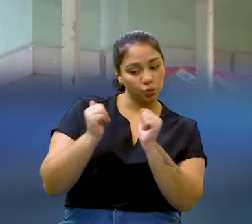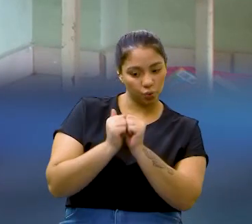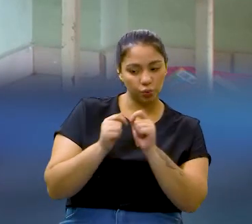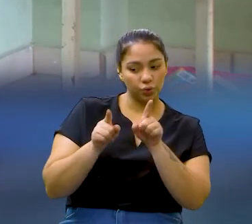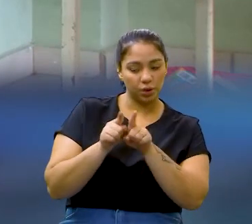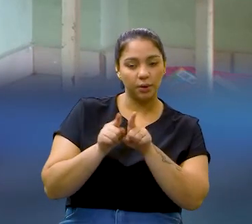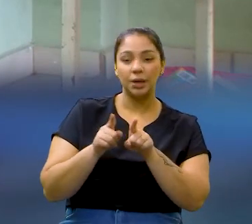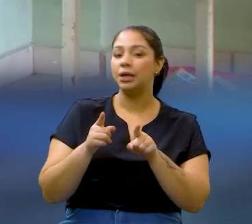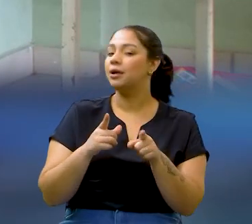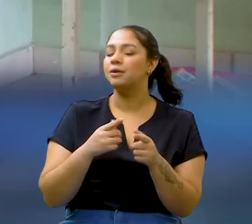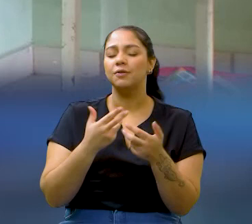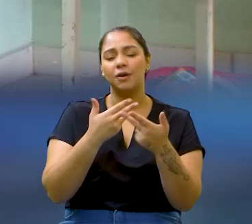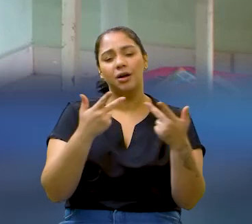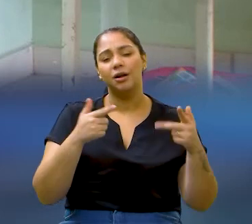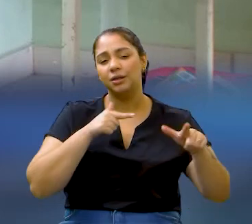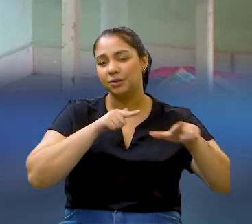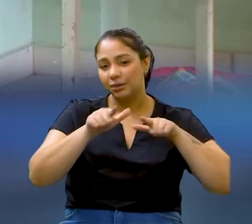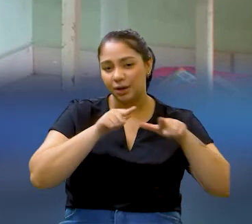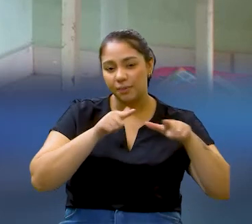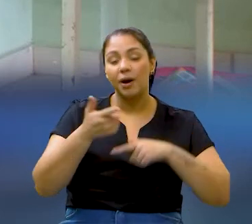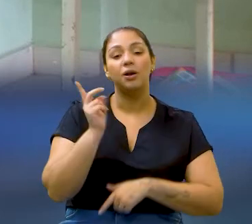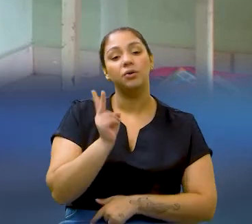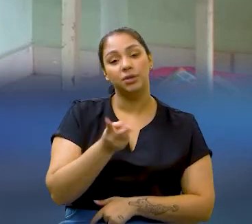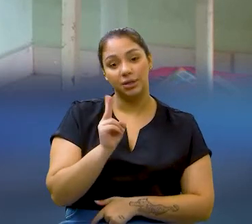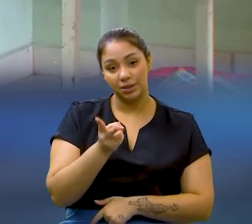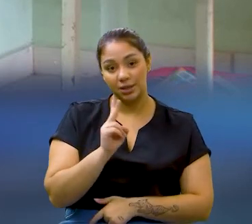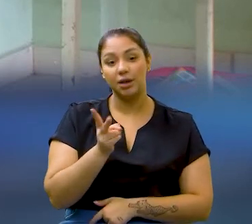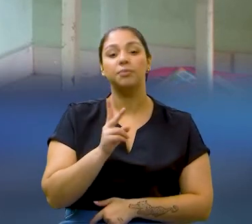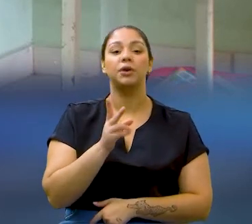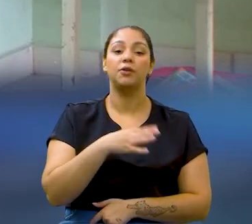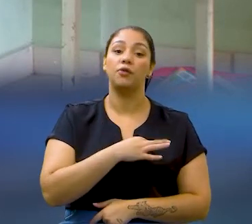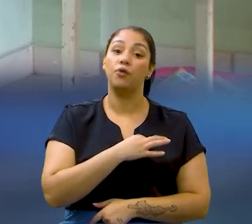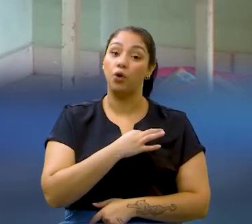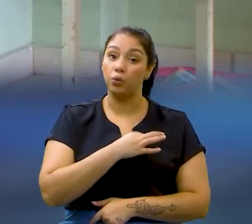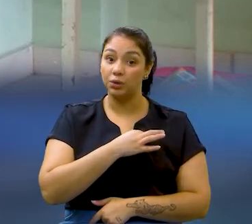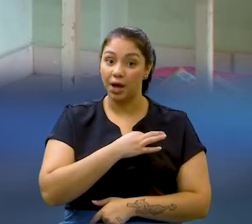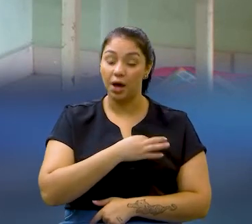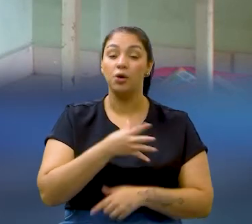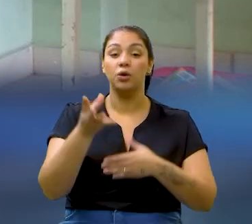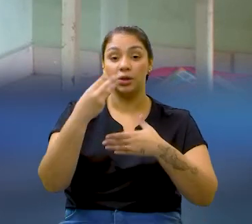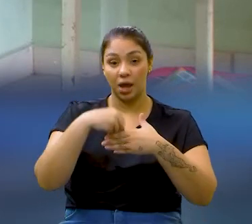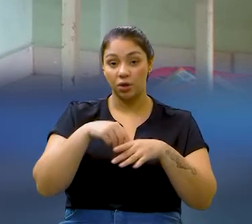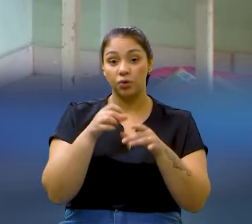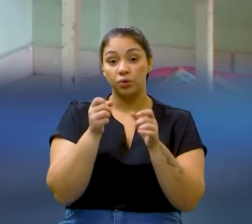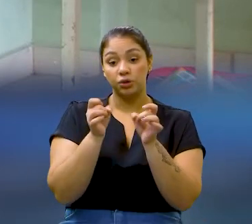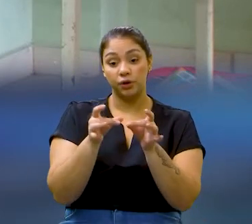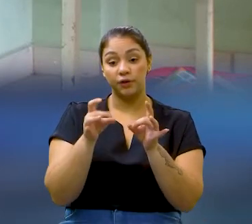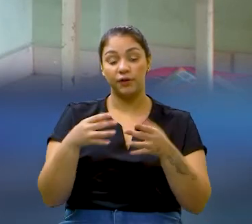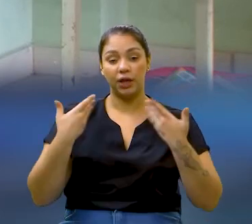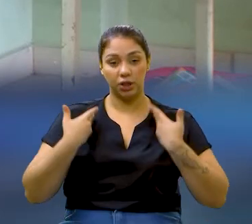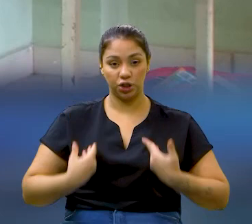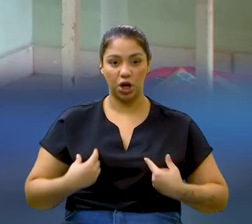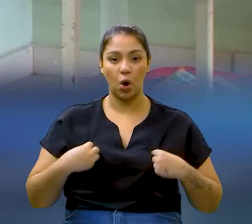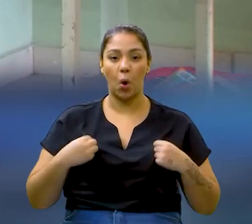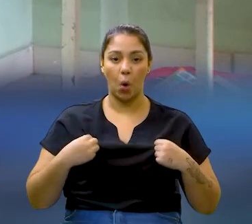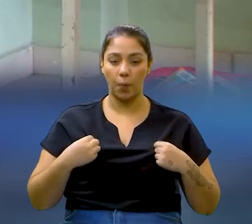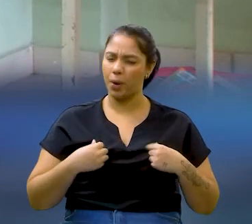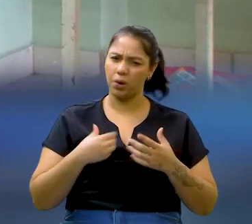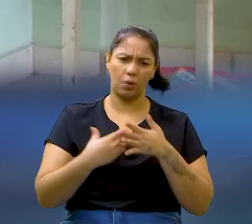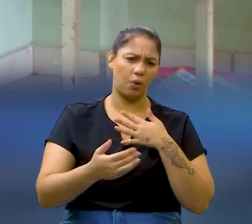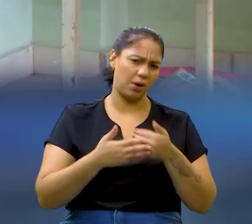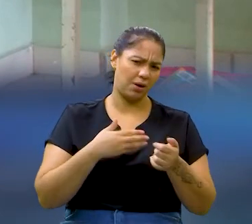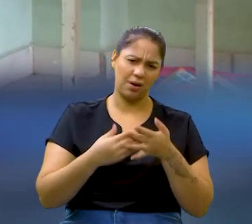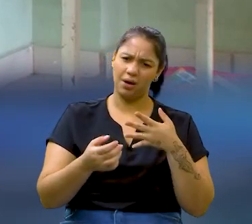aqui junto e ali tem muito trabalho. A gente só trabalha com voluntários nesse bazar, então a gente aceita qualquer tipo